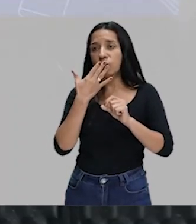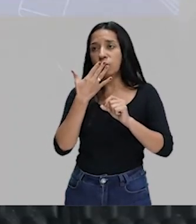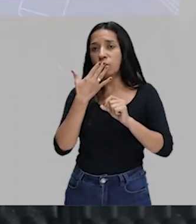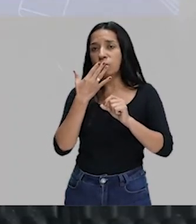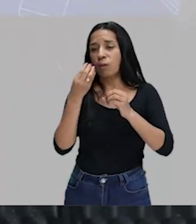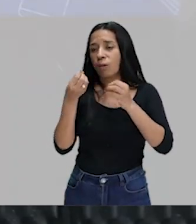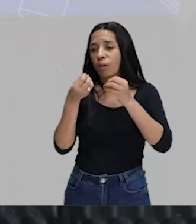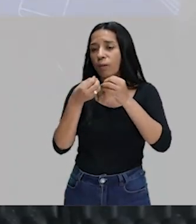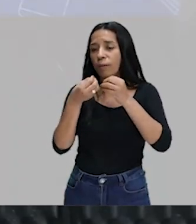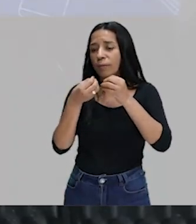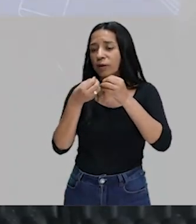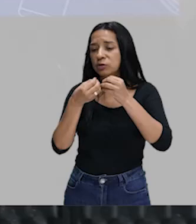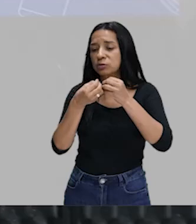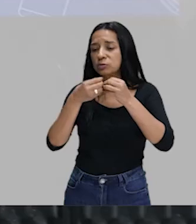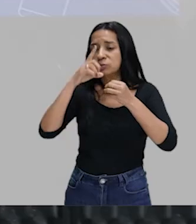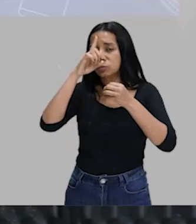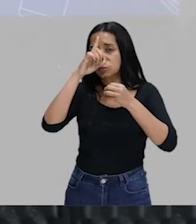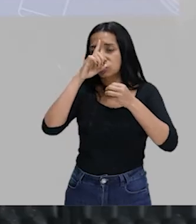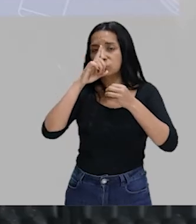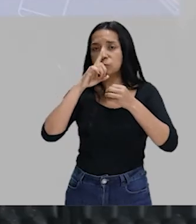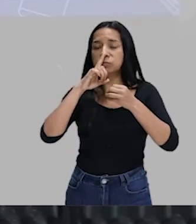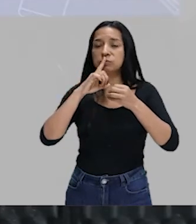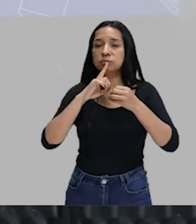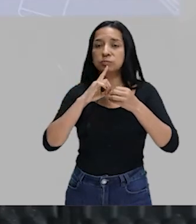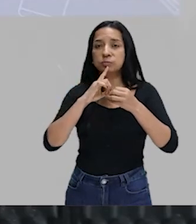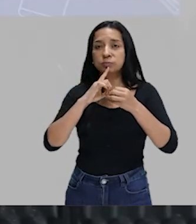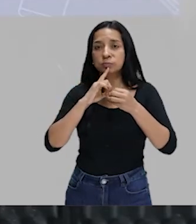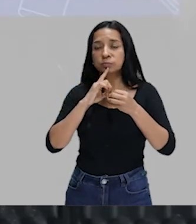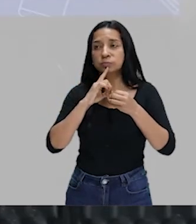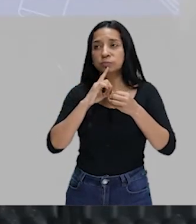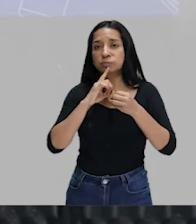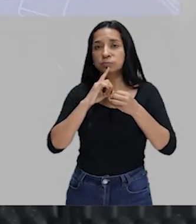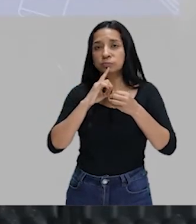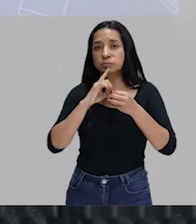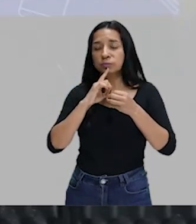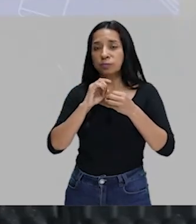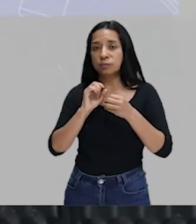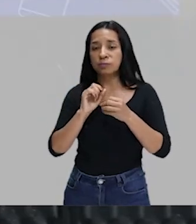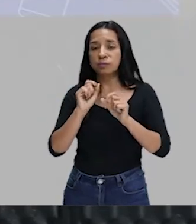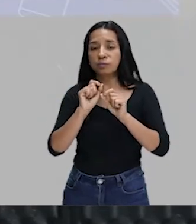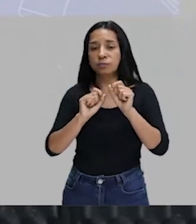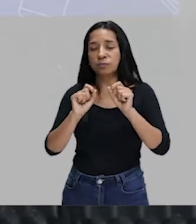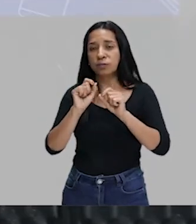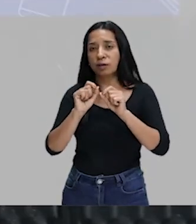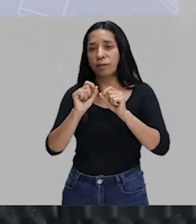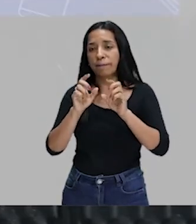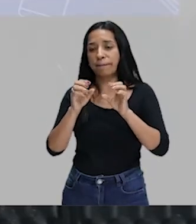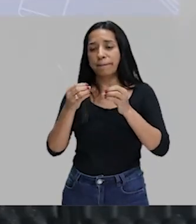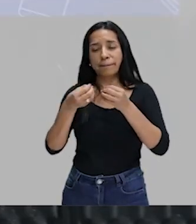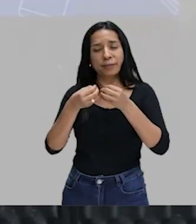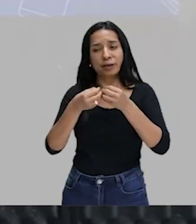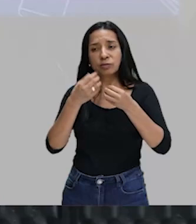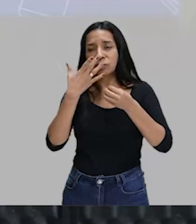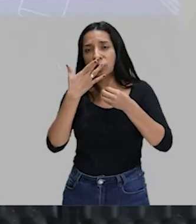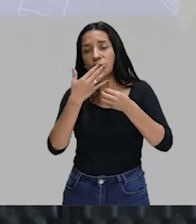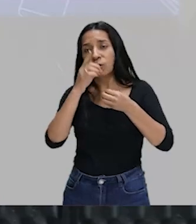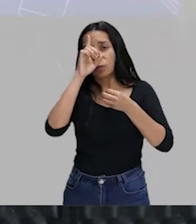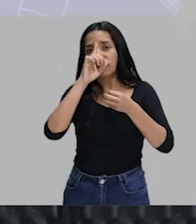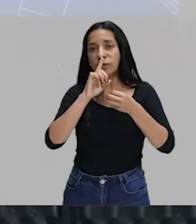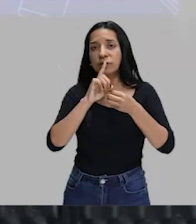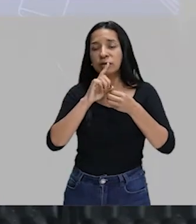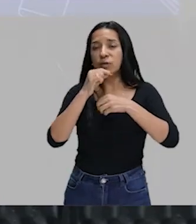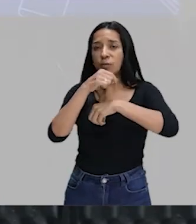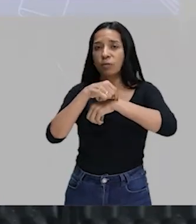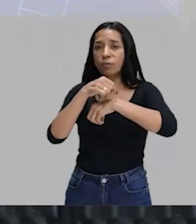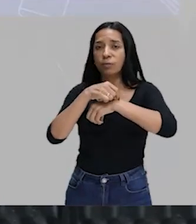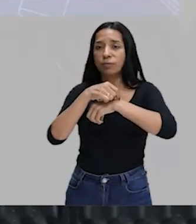muito próximo ao amarelo, ok? Então ele é ali muito próximo ao amarelo, ok? Mas ao momento